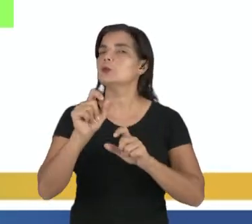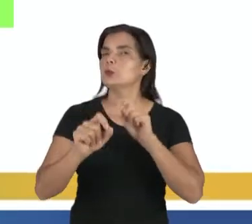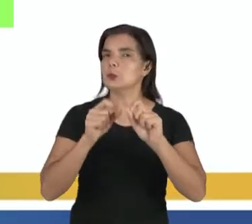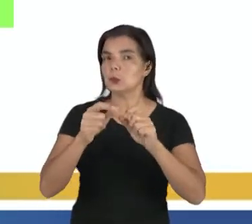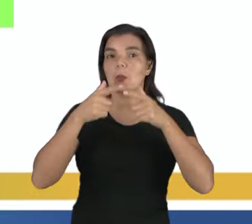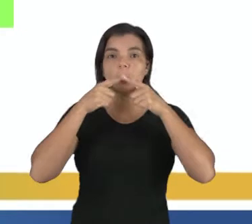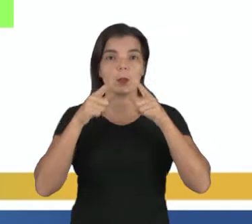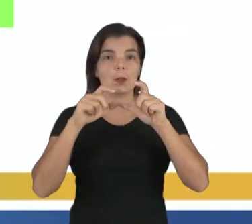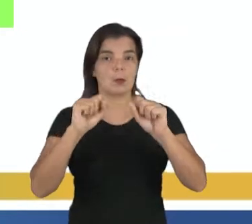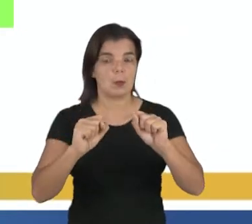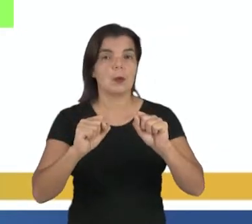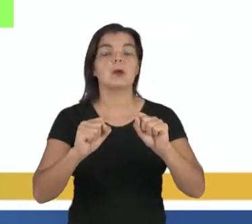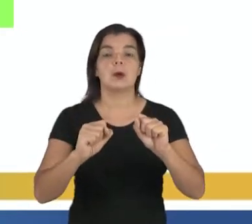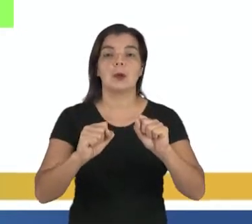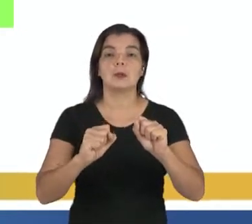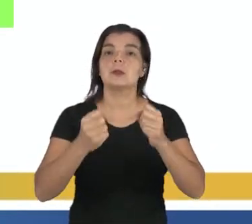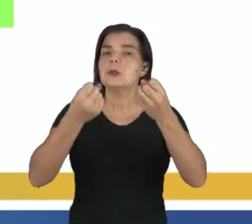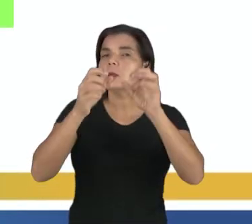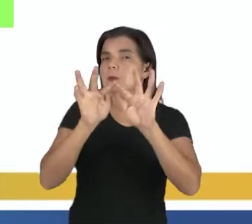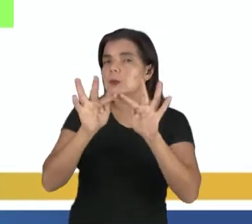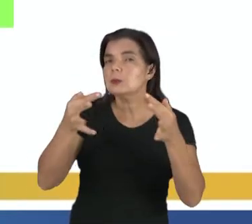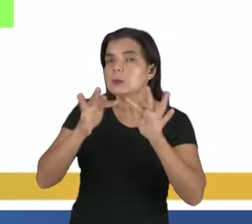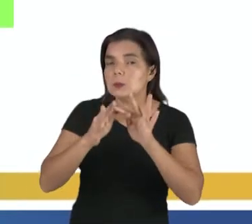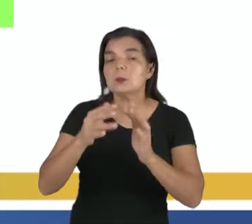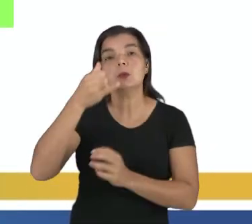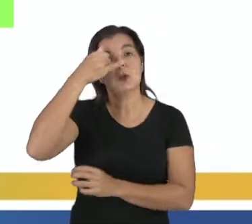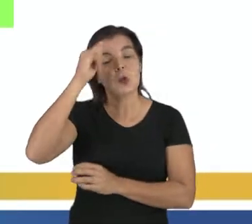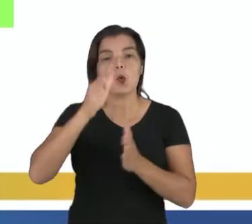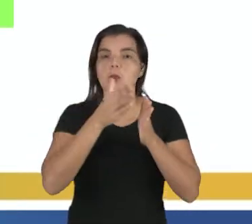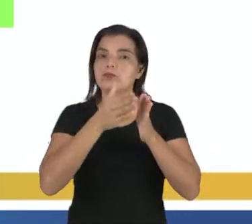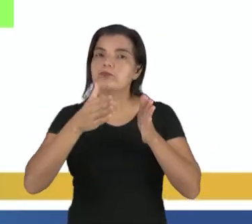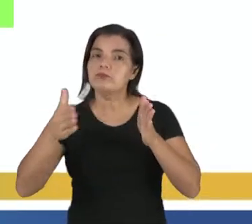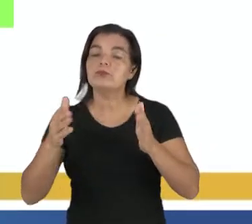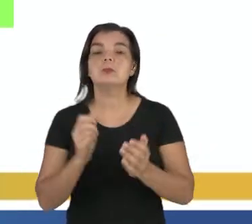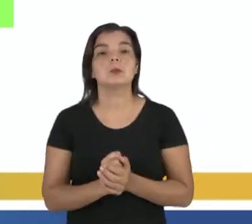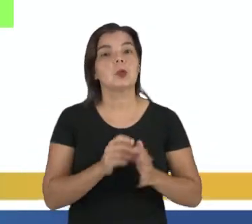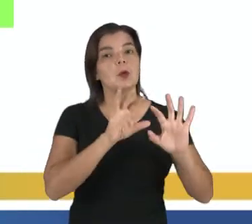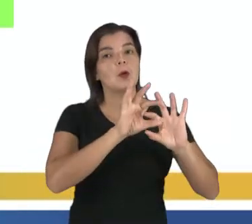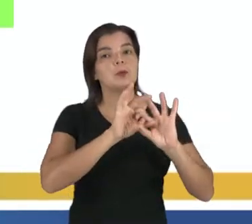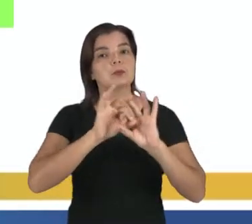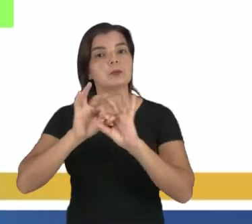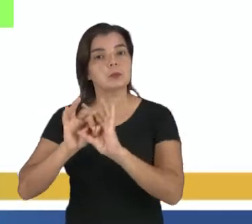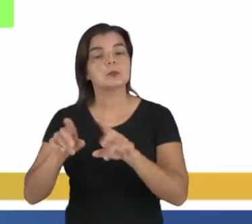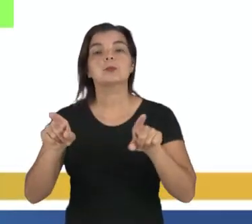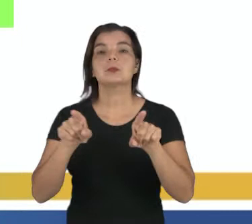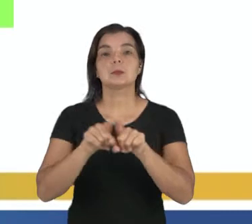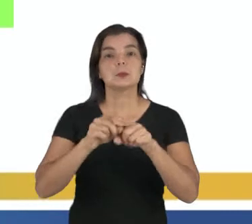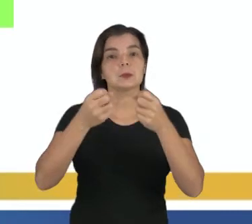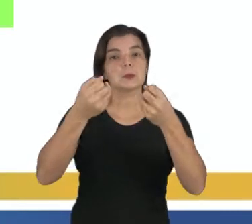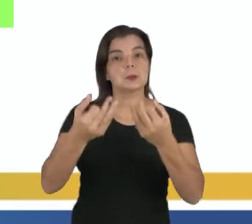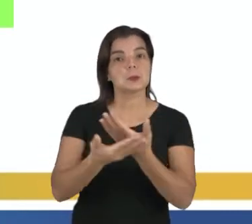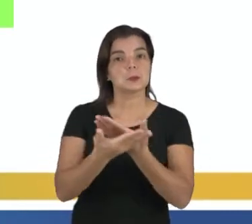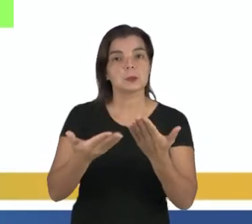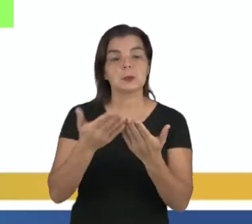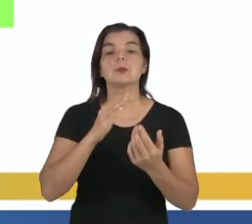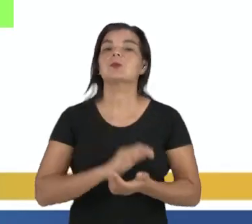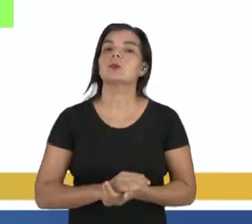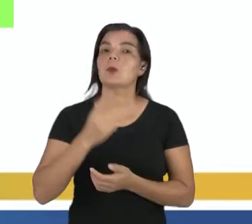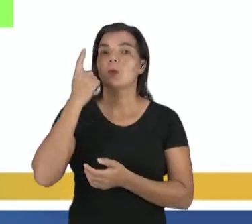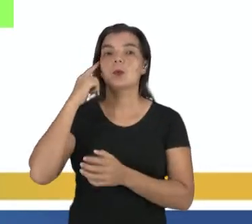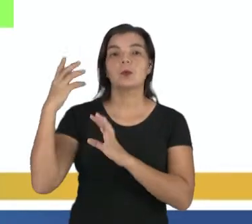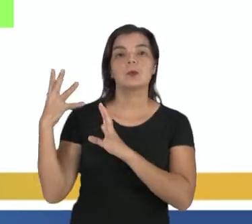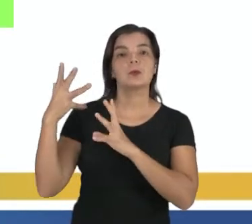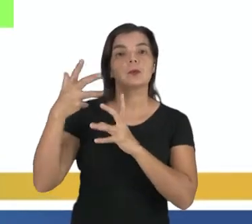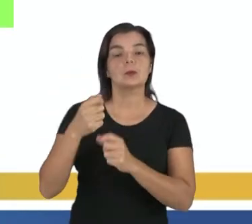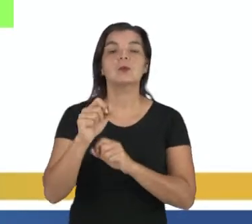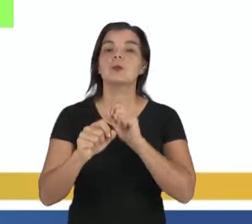de uma linguagem clara e uma sequência adequada de ideias. E a coesão, como eu também acabei de falar para vocês,